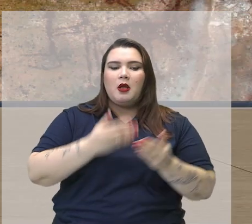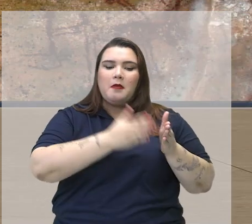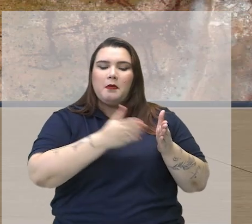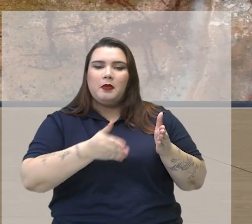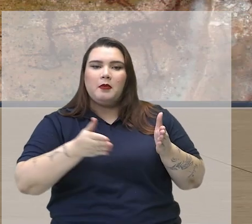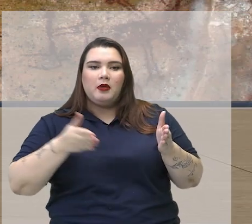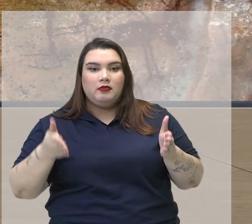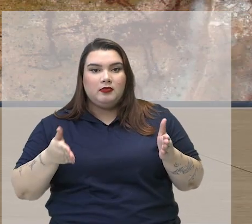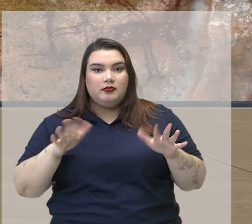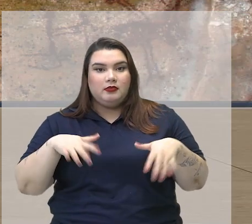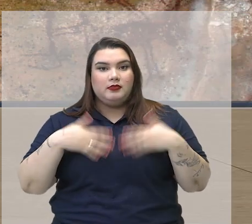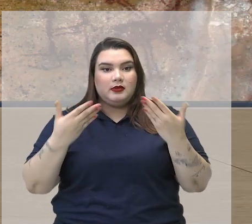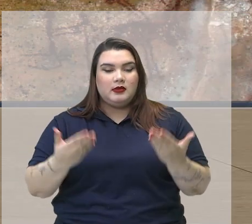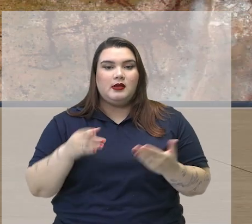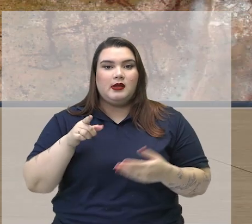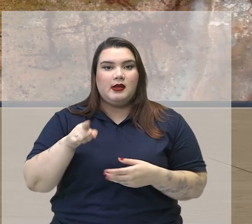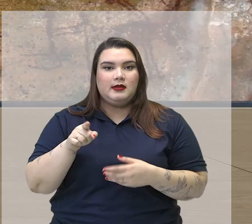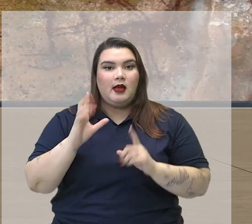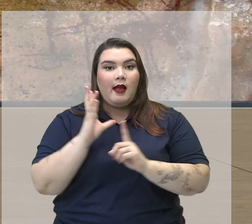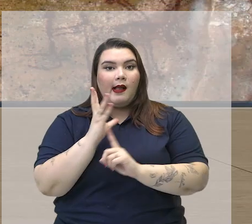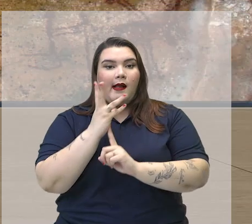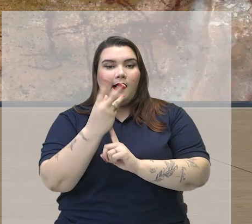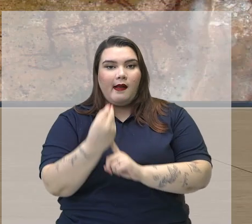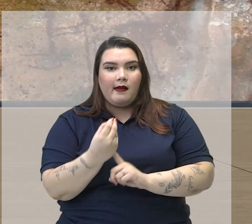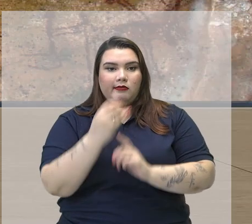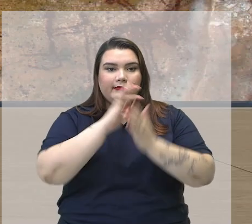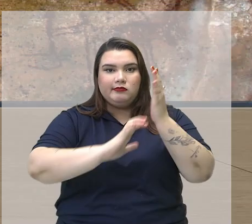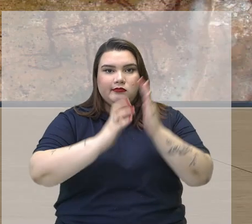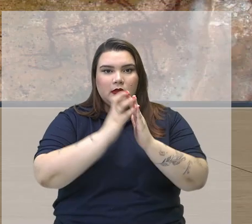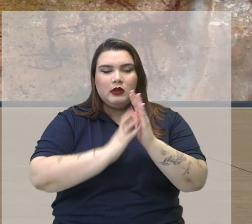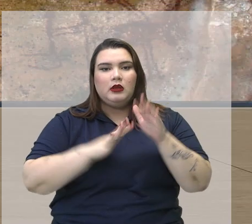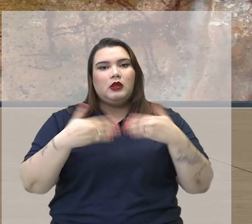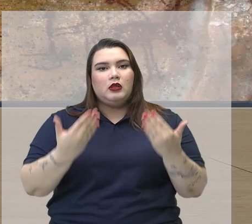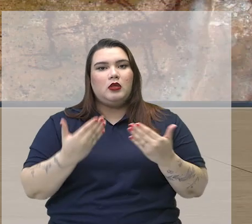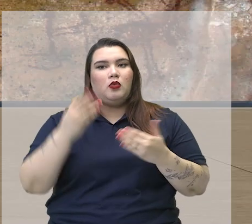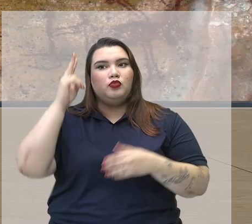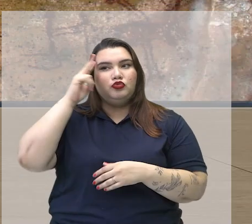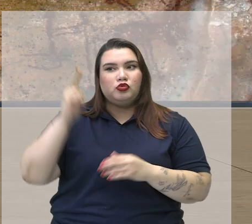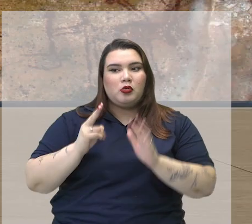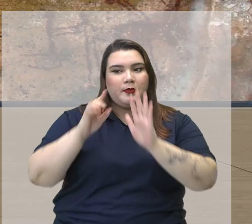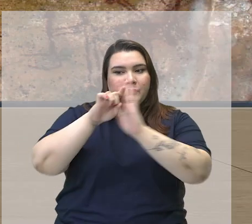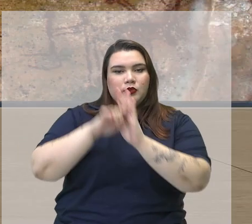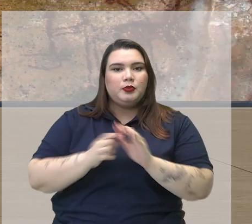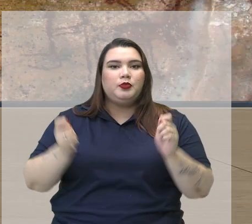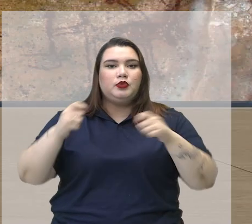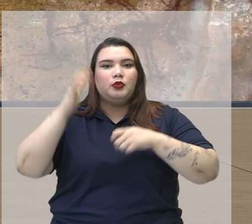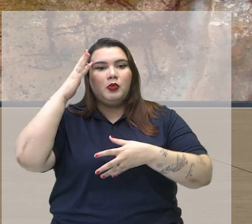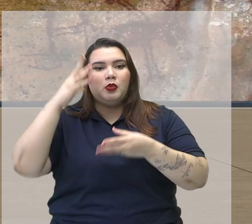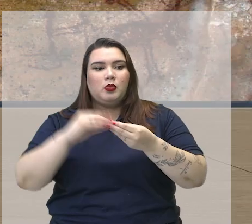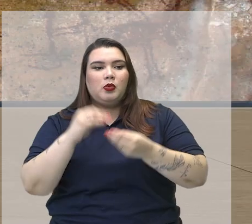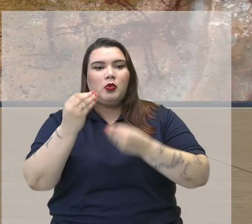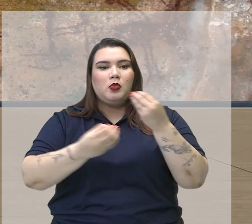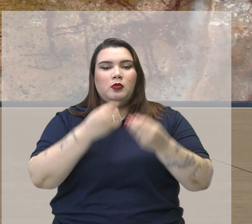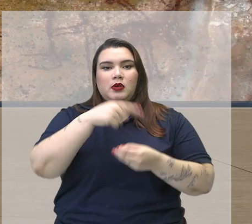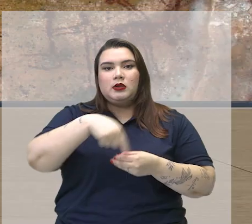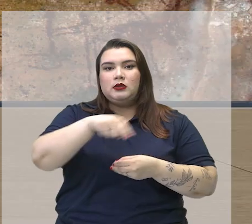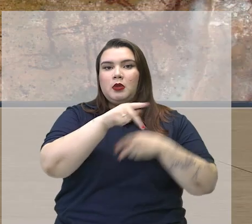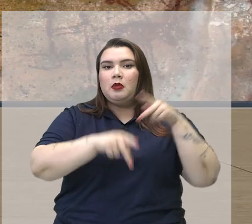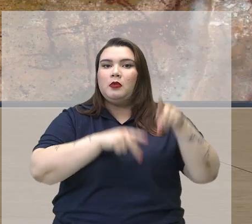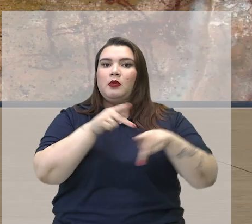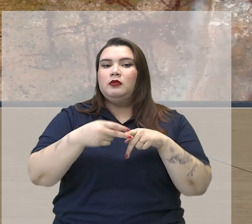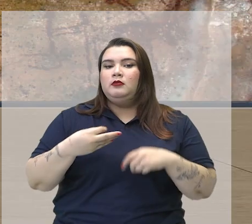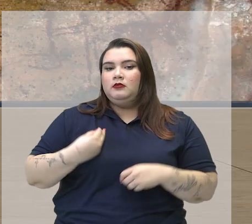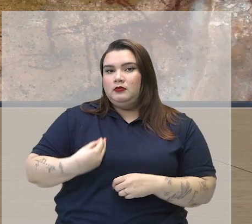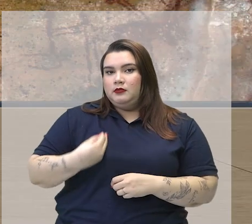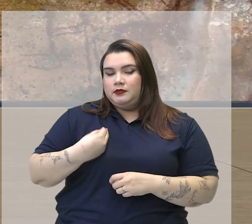partir dessas imagens que os historiadores conseguiram compreender como esses pré-históricos viviam. Agora,